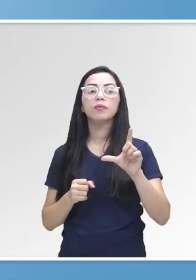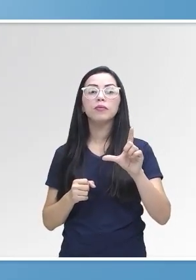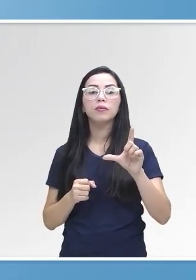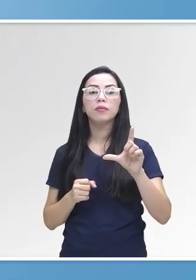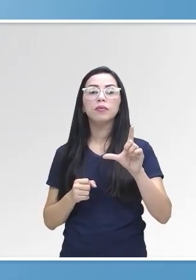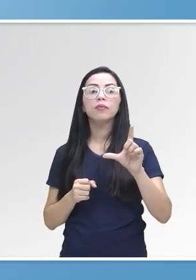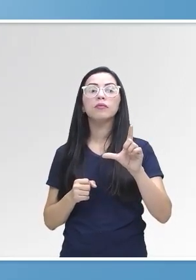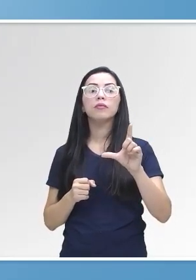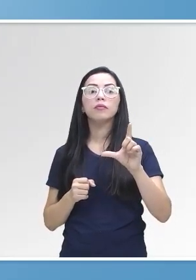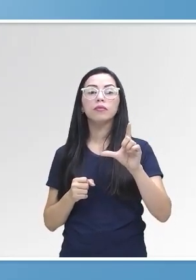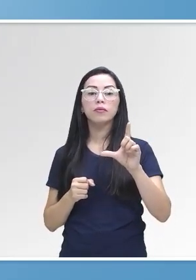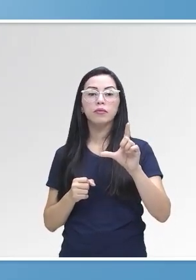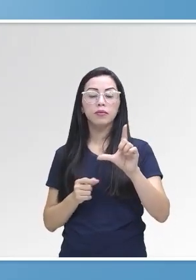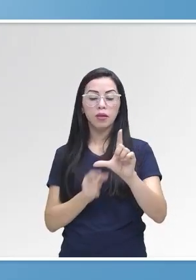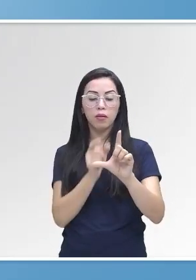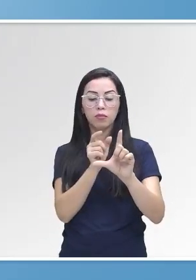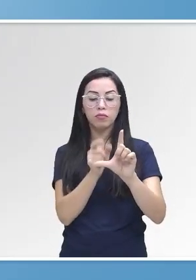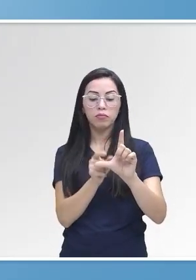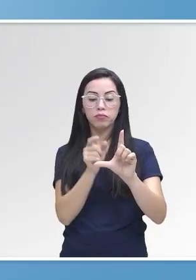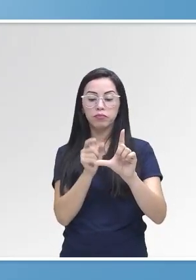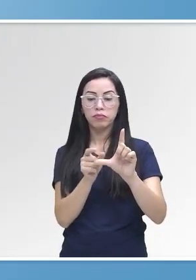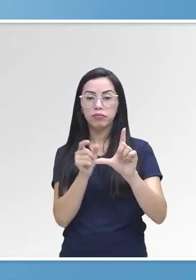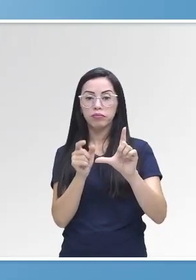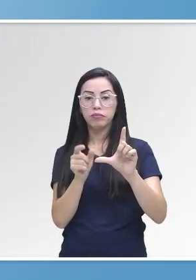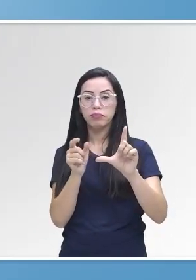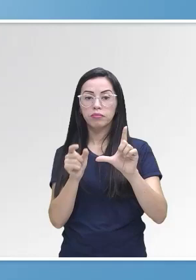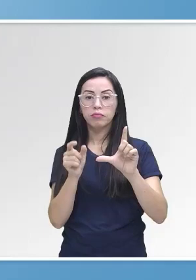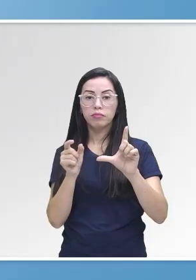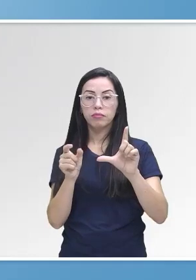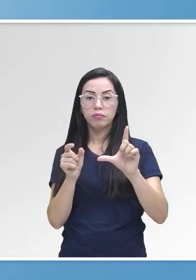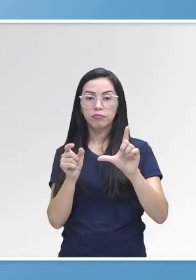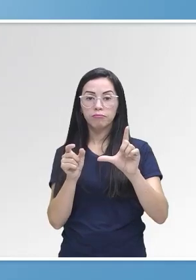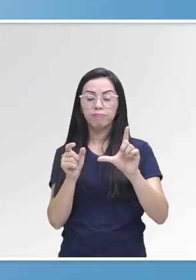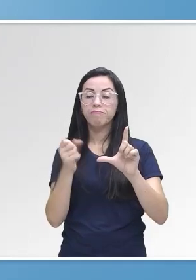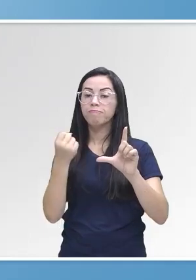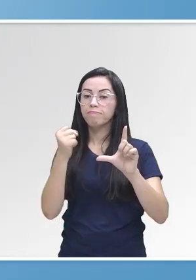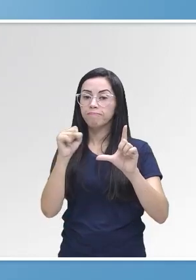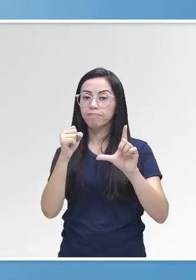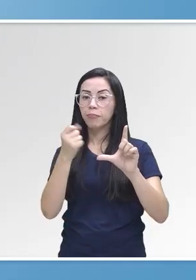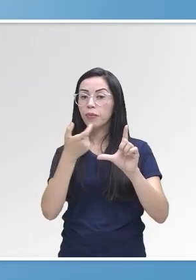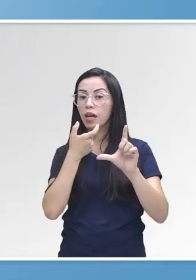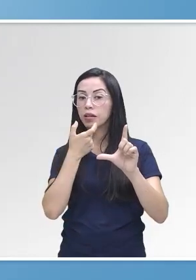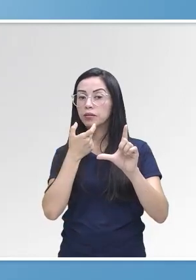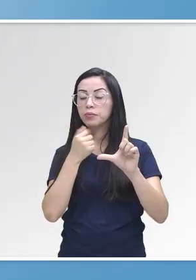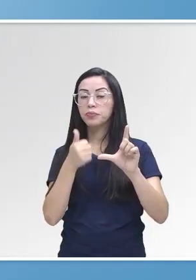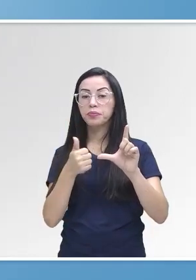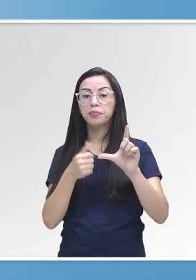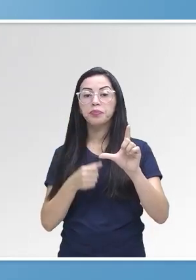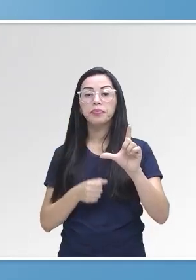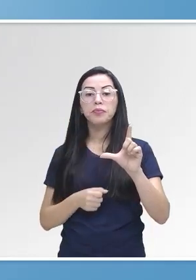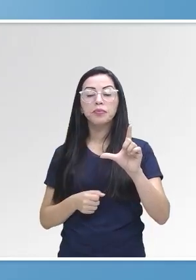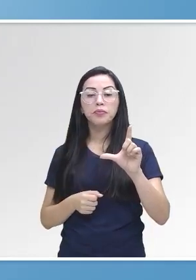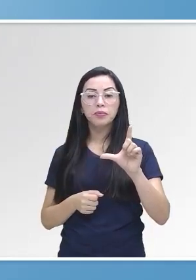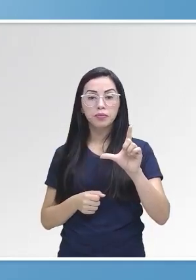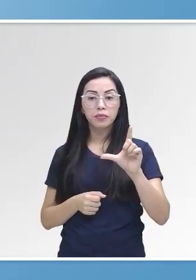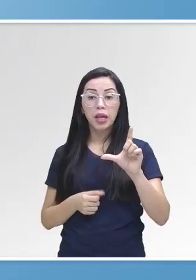6 7 8 pacotes de biscoito